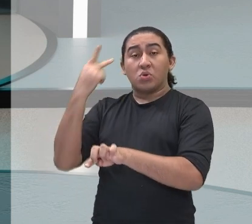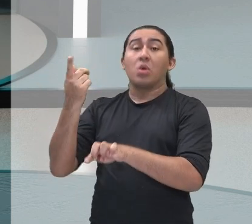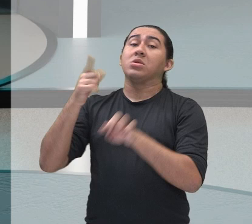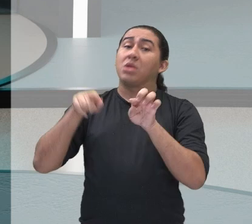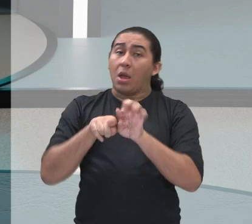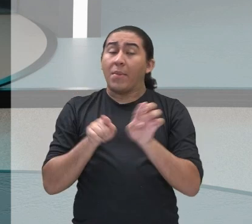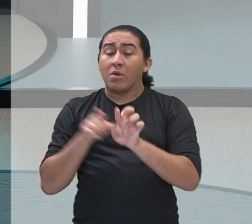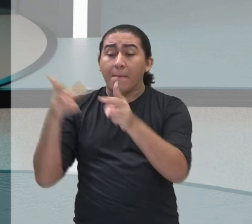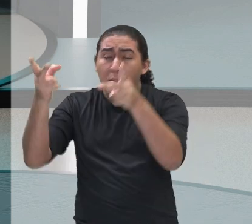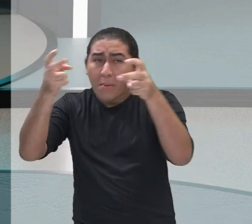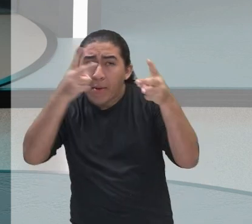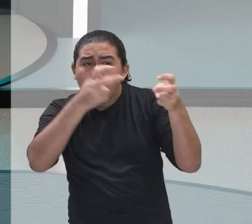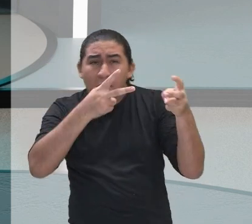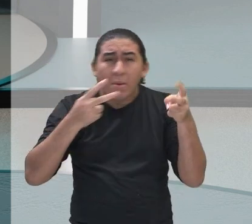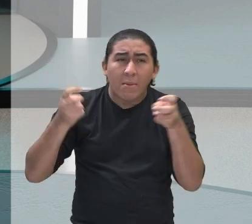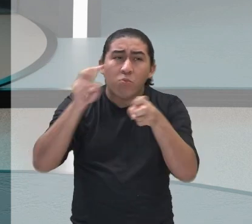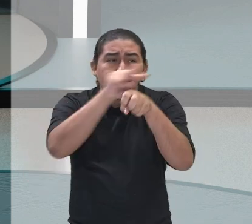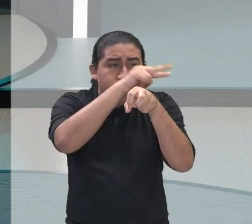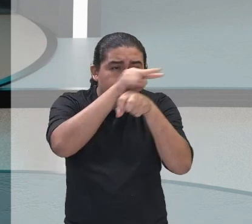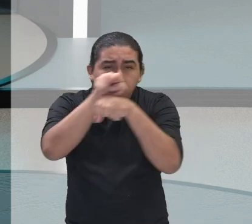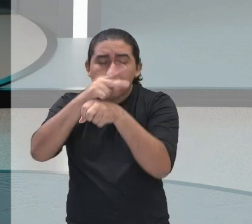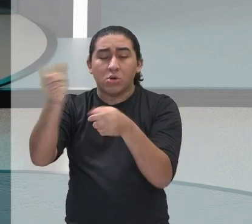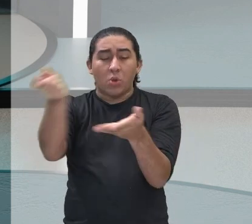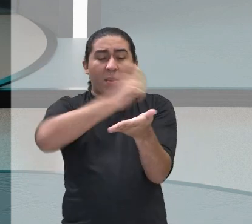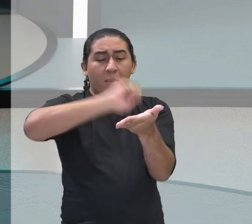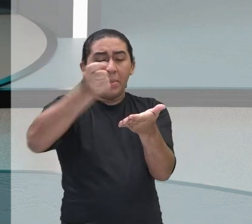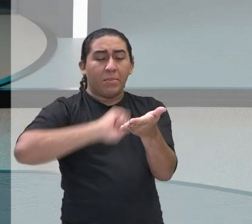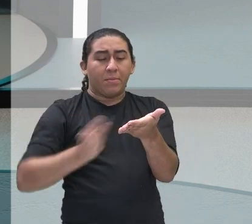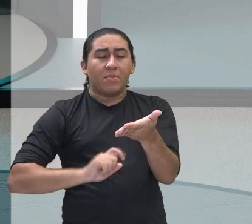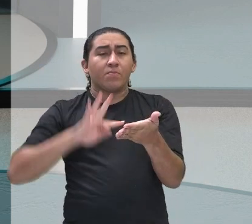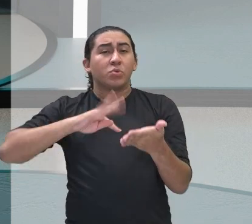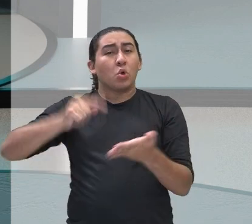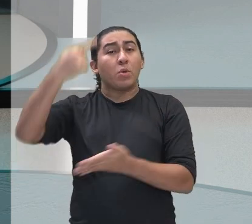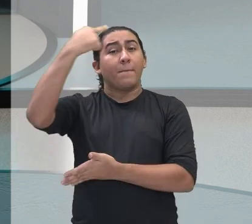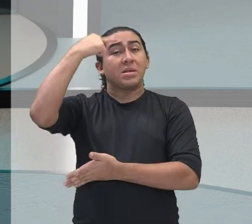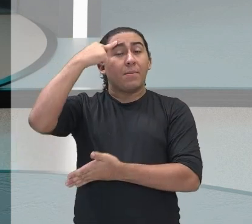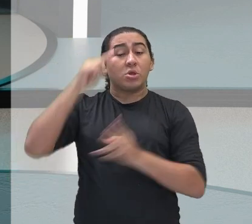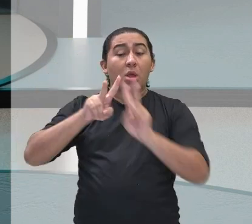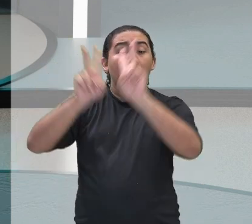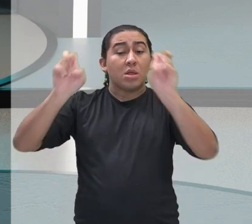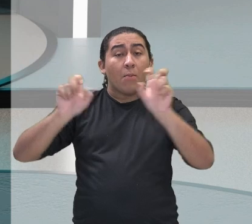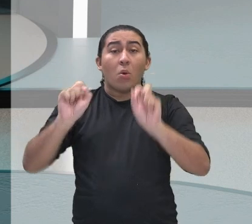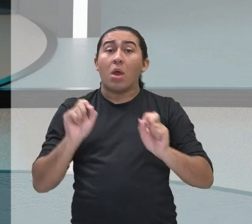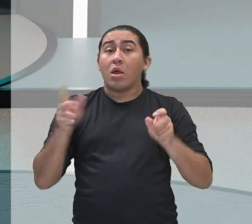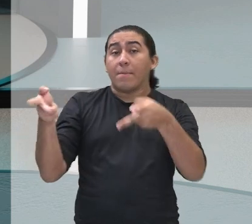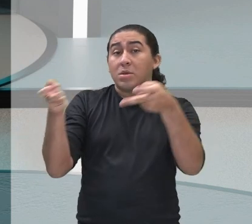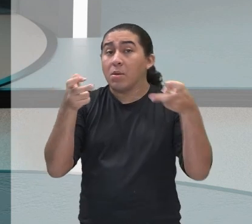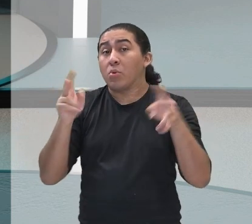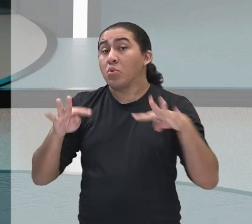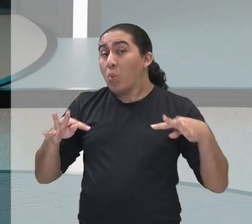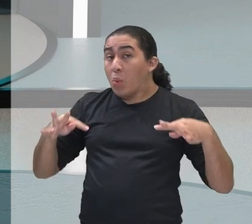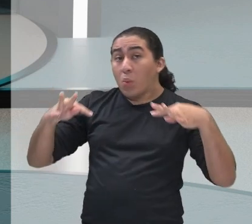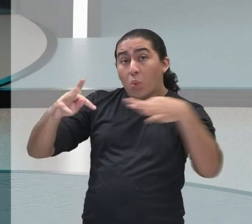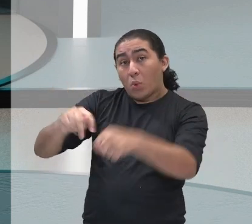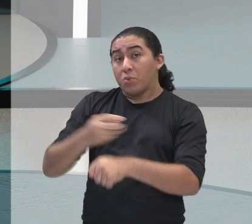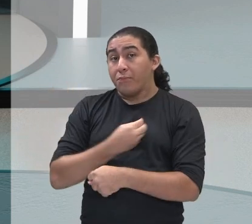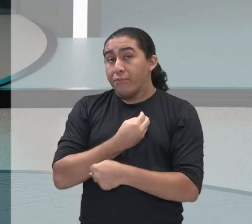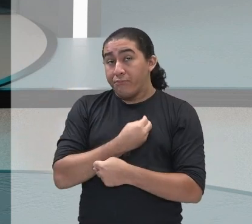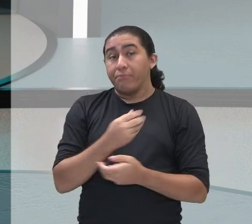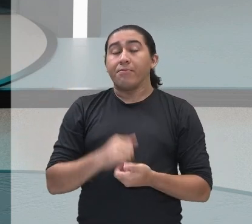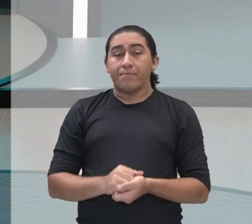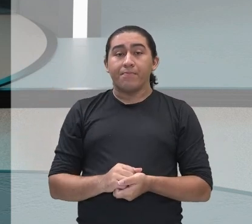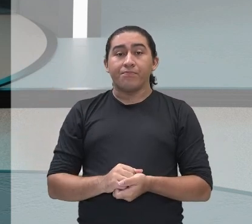tudo que eles viram, eles registraram o que eles pensavam a respeito do que eles viram. Então,